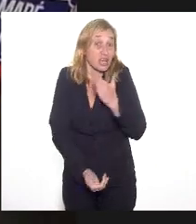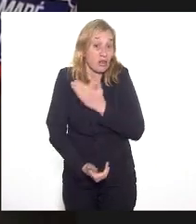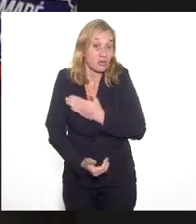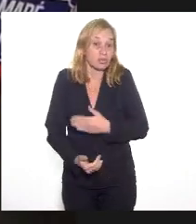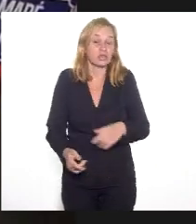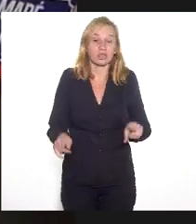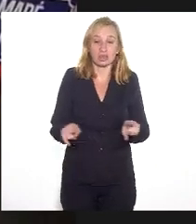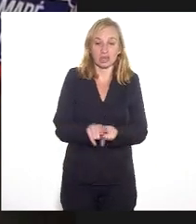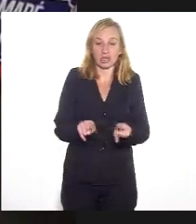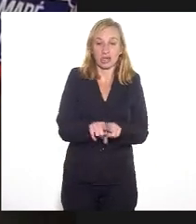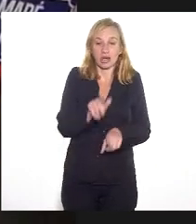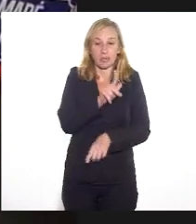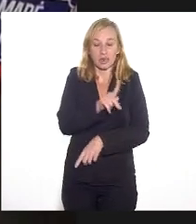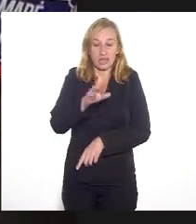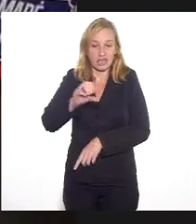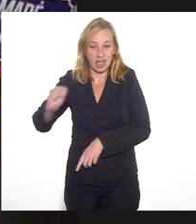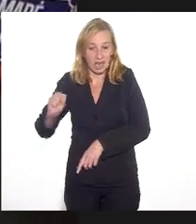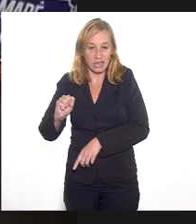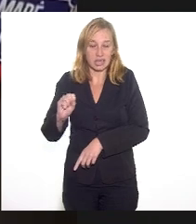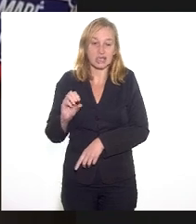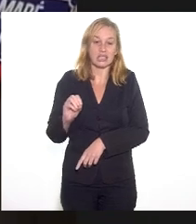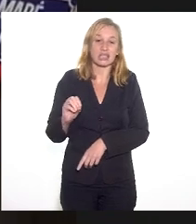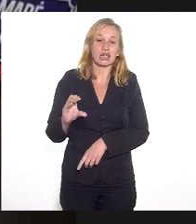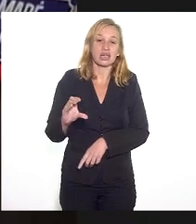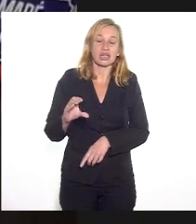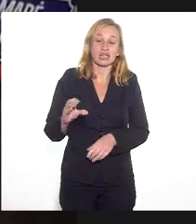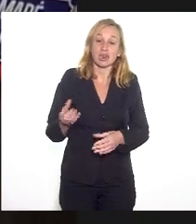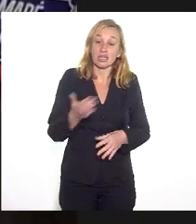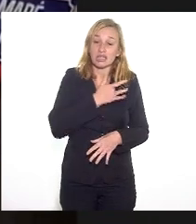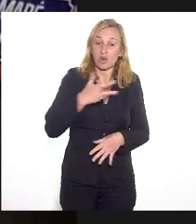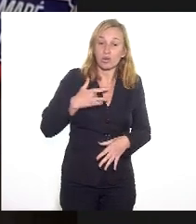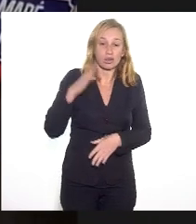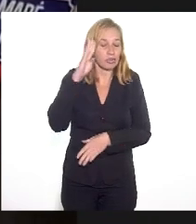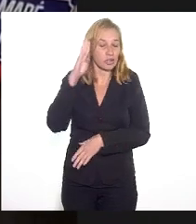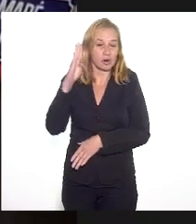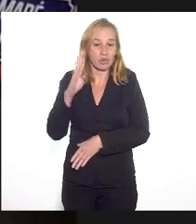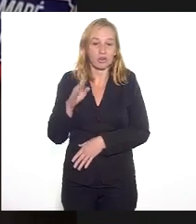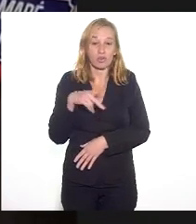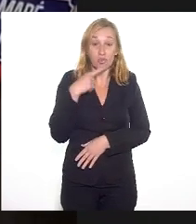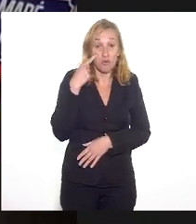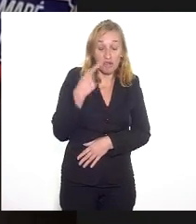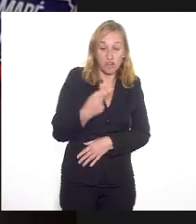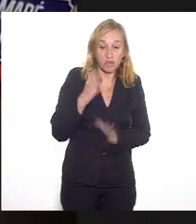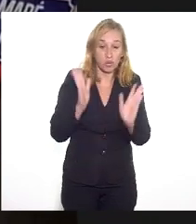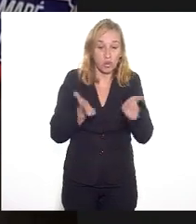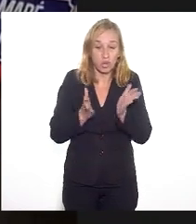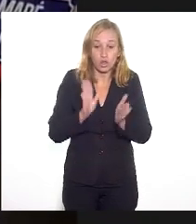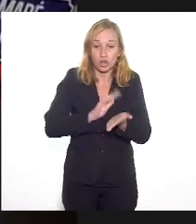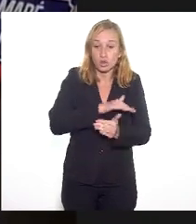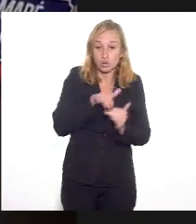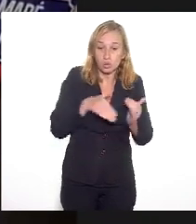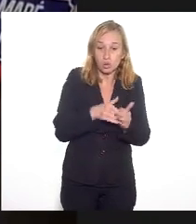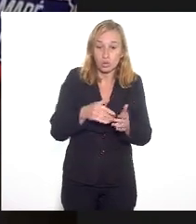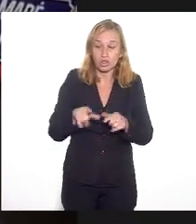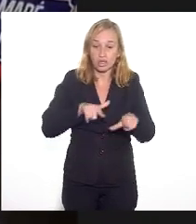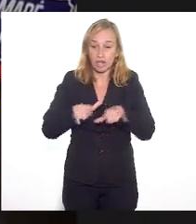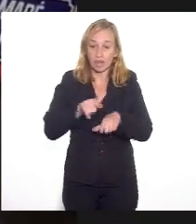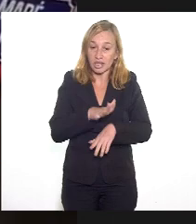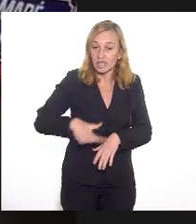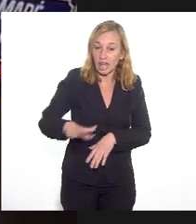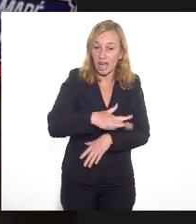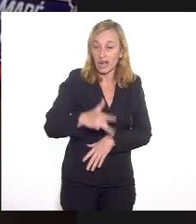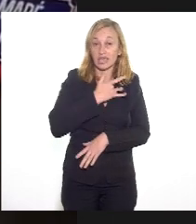implementação do PCCS da saúde é fundamental. A gente está vendo hoje todos aqueles e aquelas que trabalham na área de